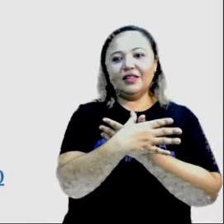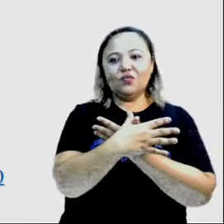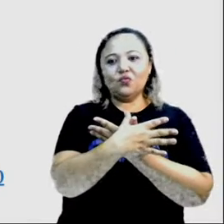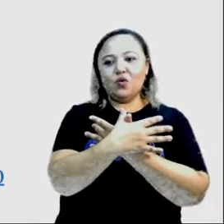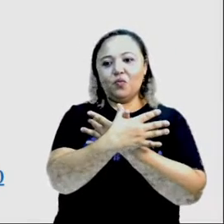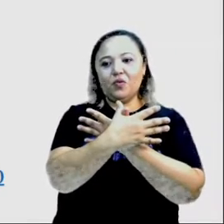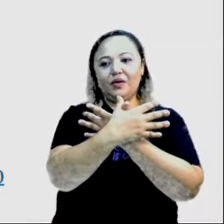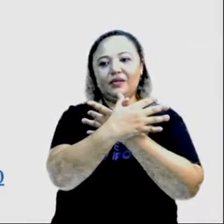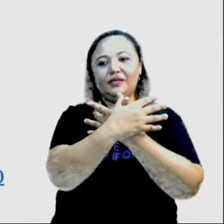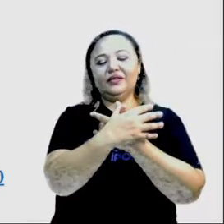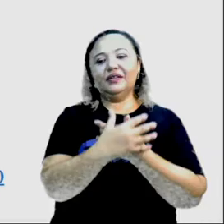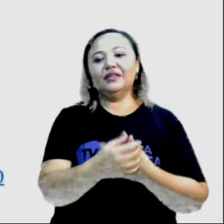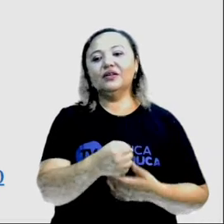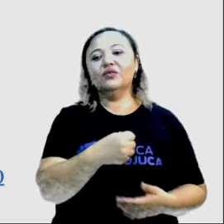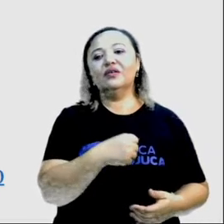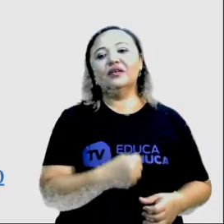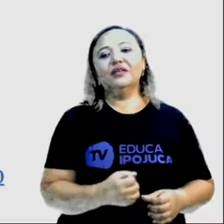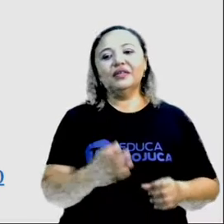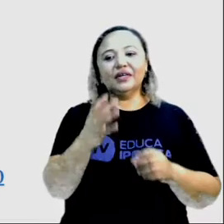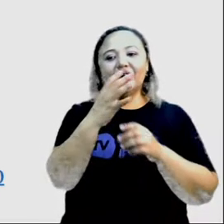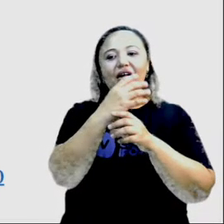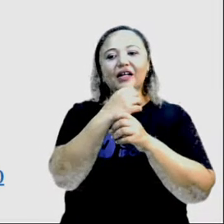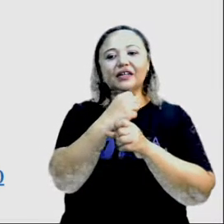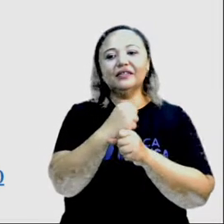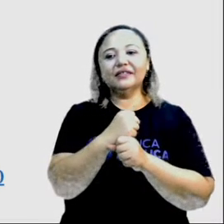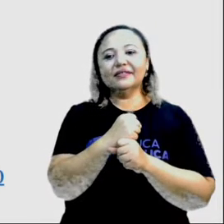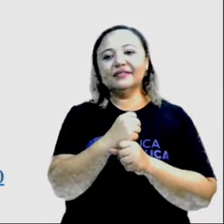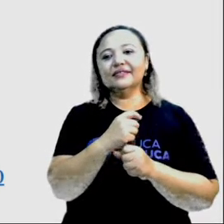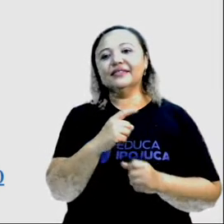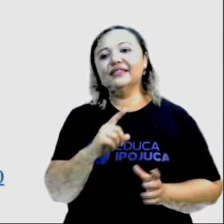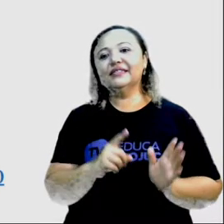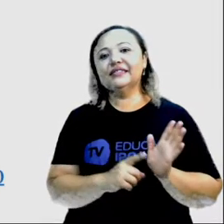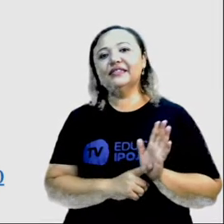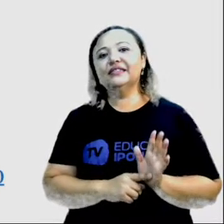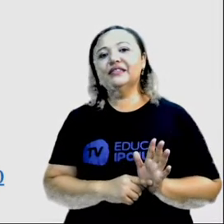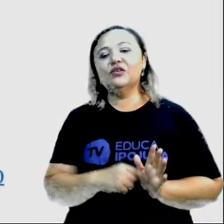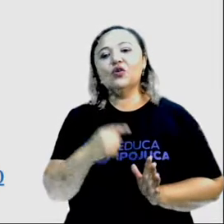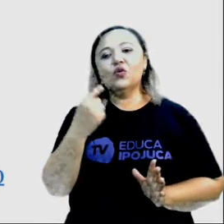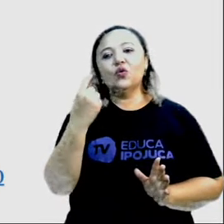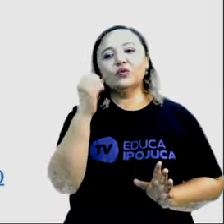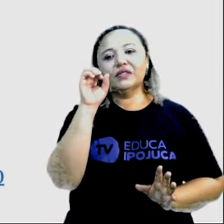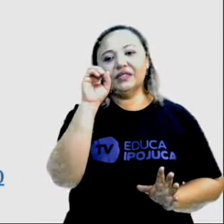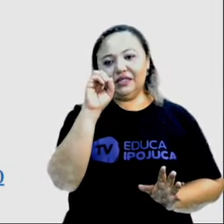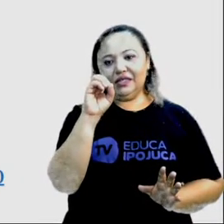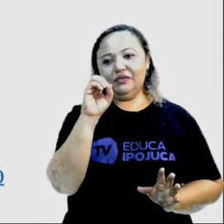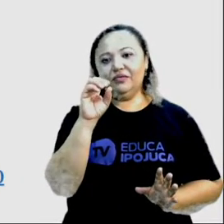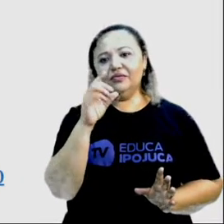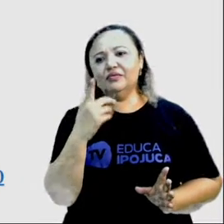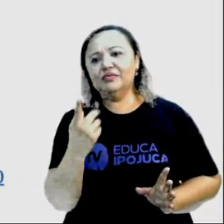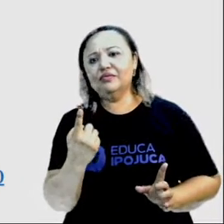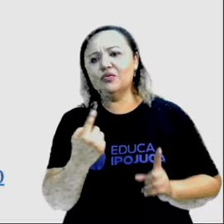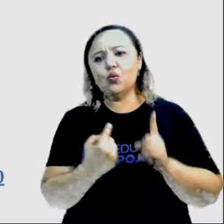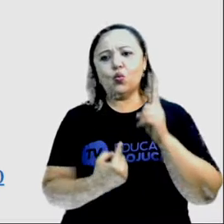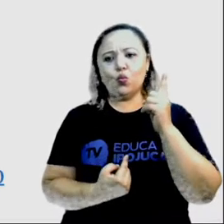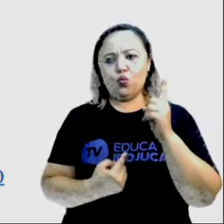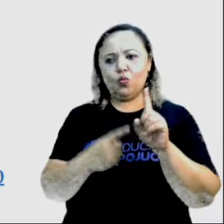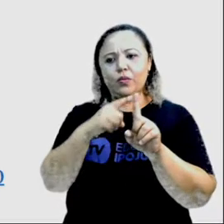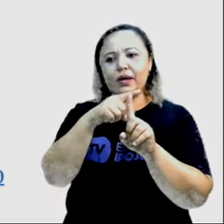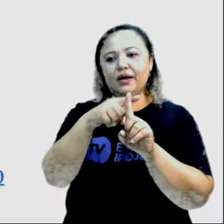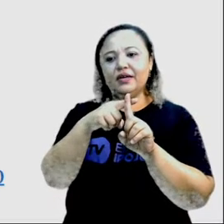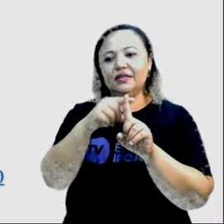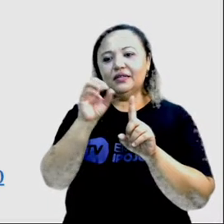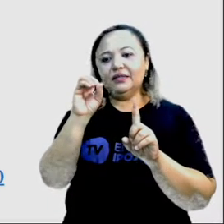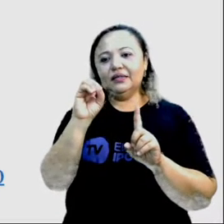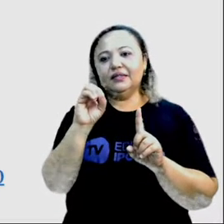temos nenhuma para adicionar com ela, tem aí representado o número zero. Então, 1 com mais zero, tia